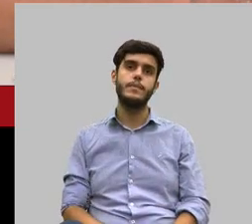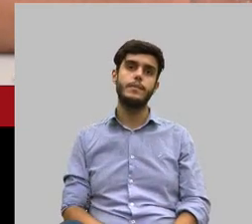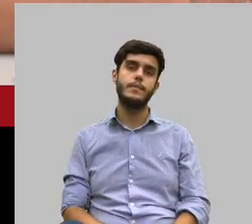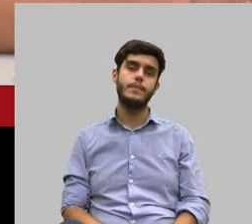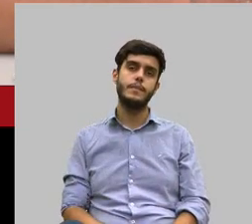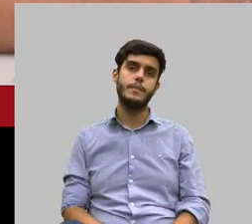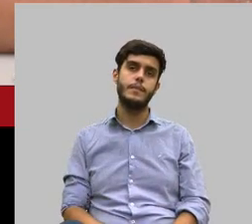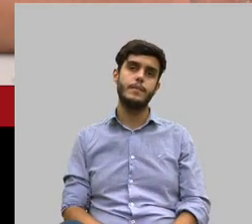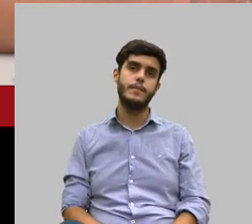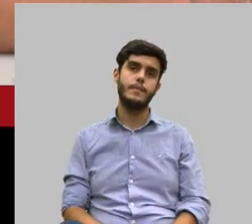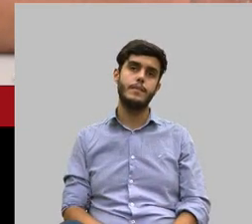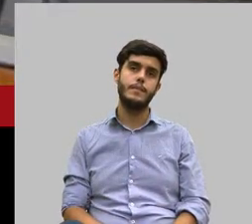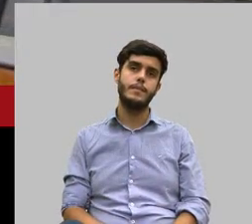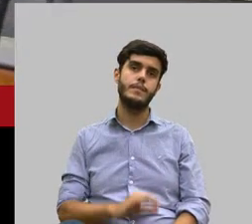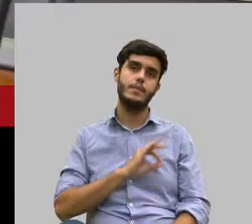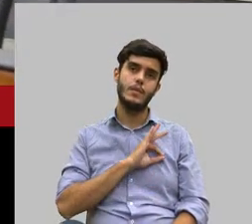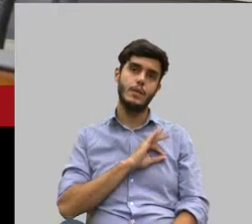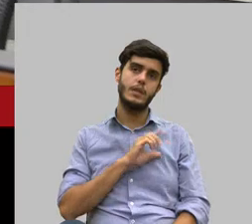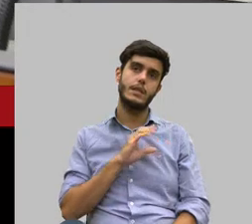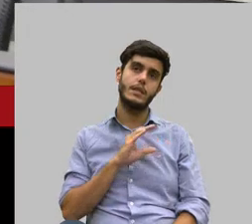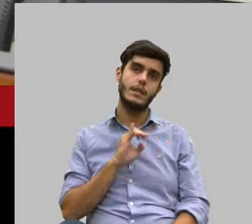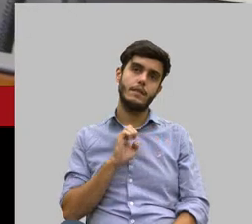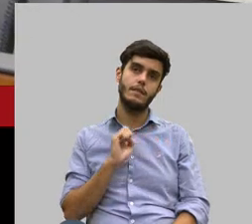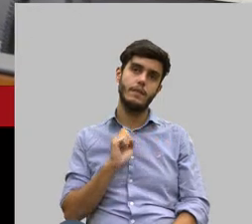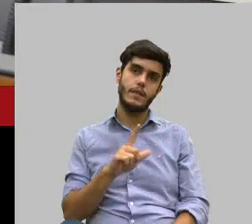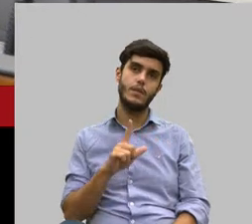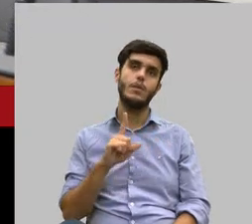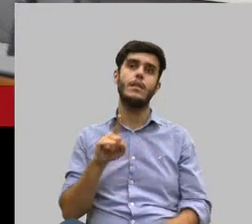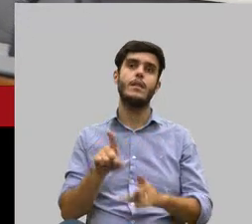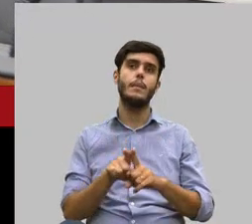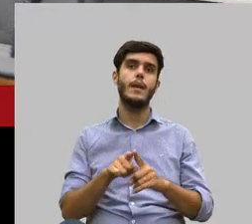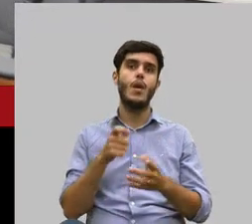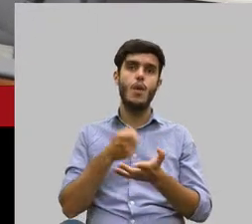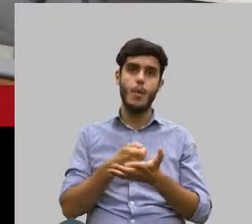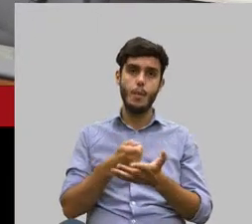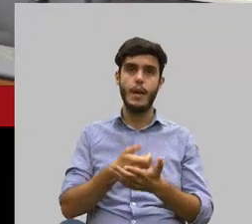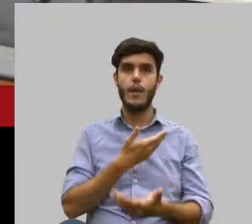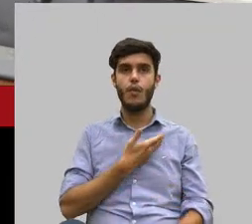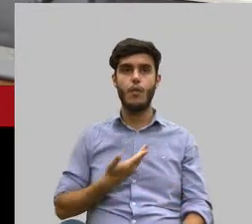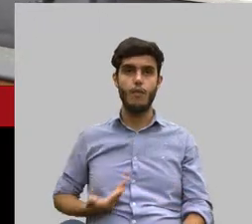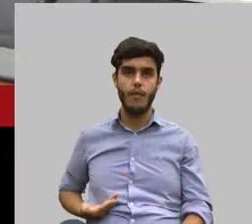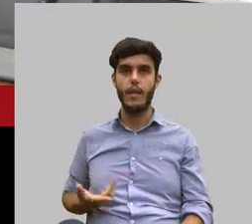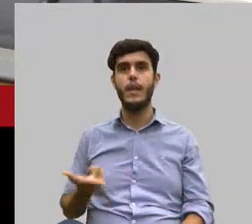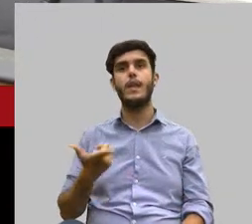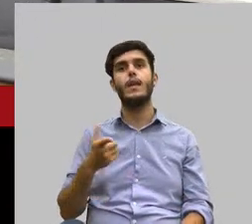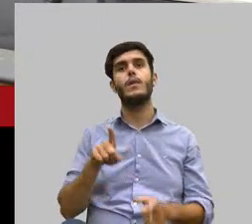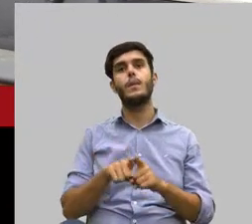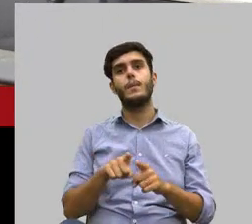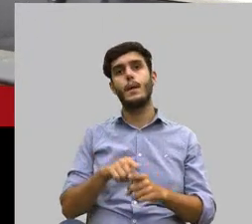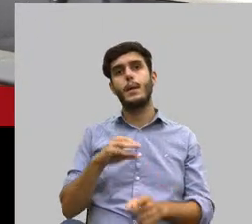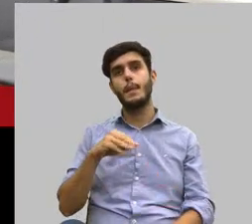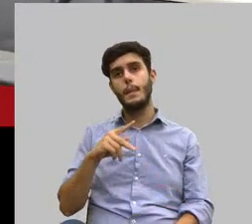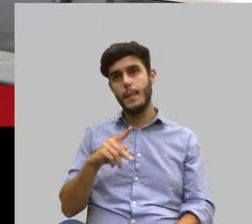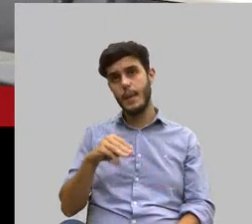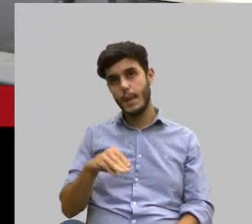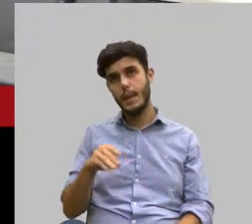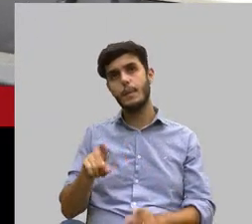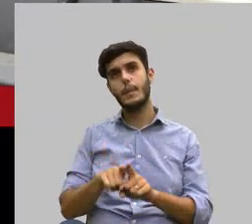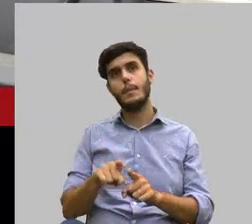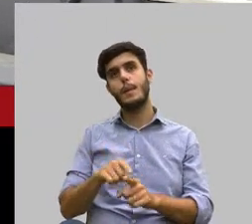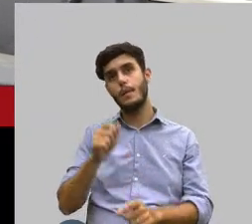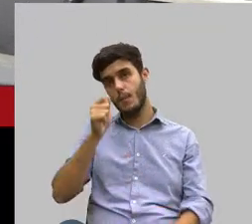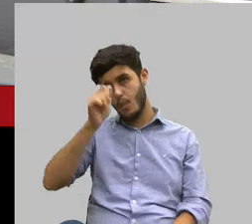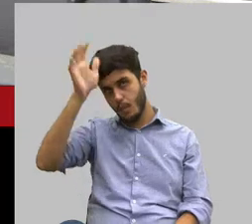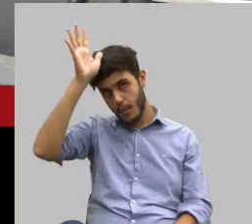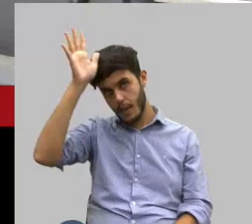aqui a Polícia Civil deve também cobrado ao governo uma resposta assim como o comando da PM e do bombeiro está